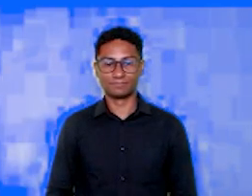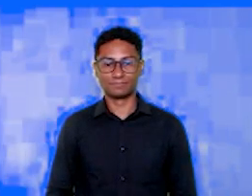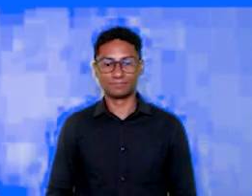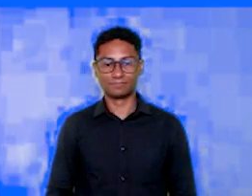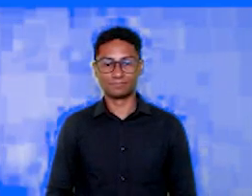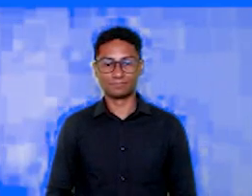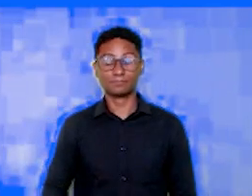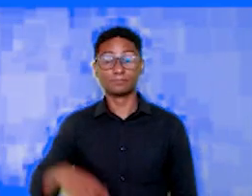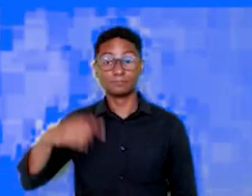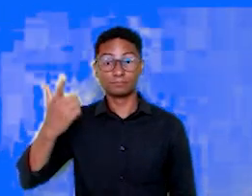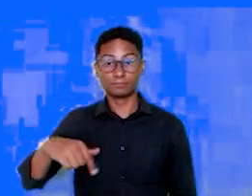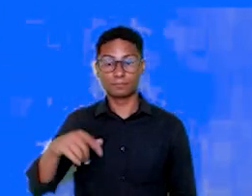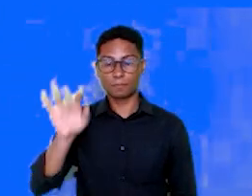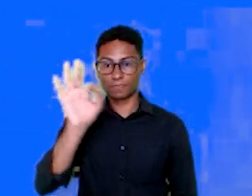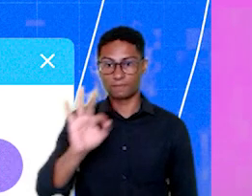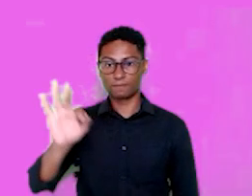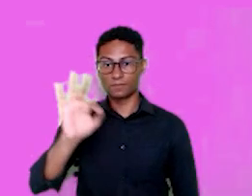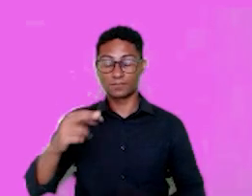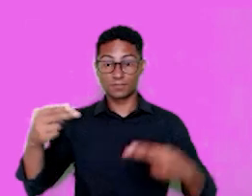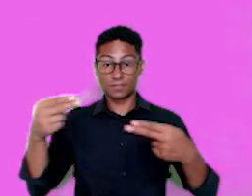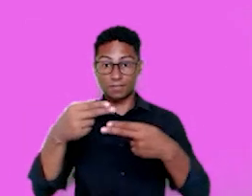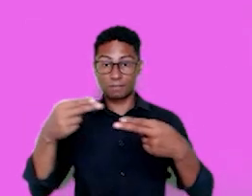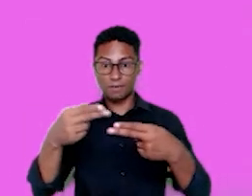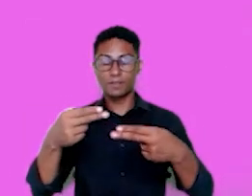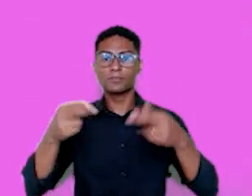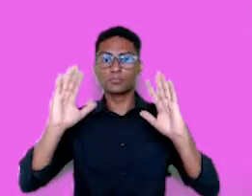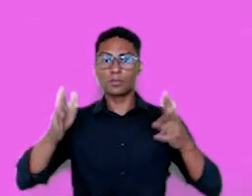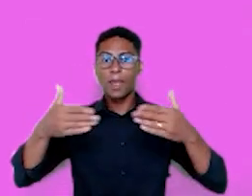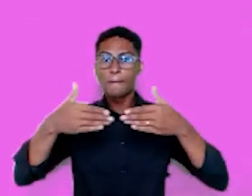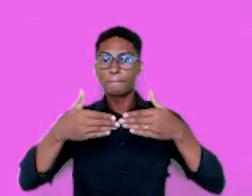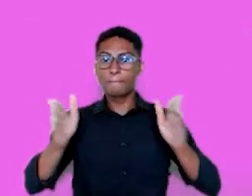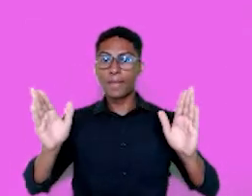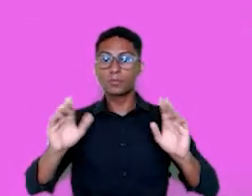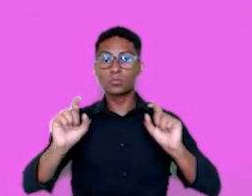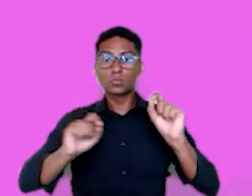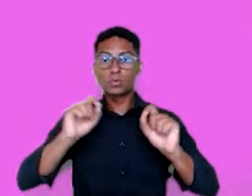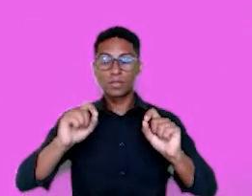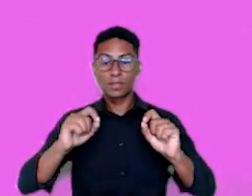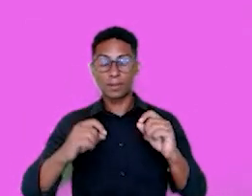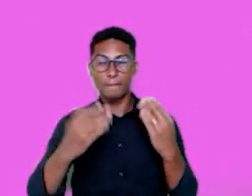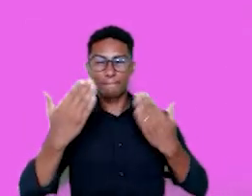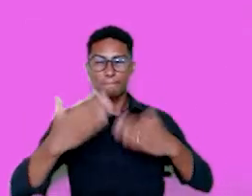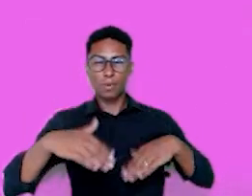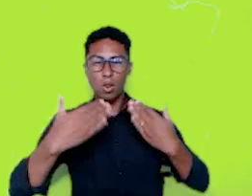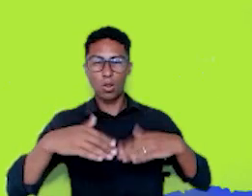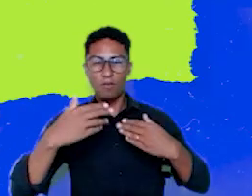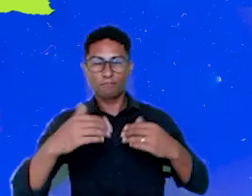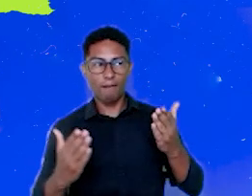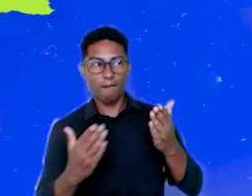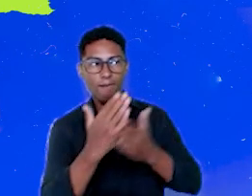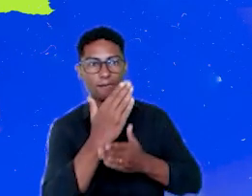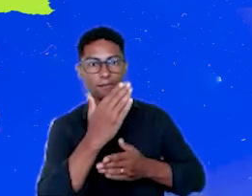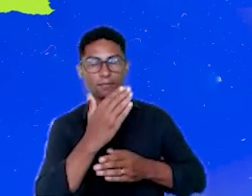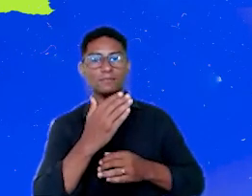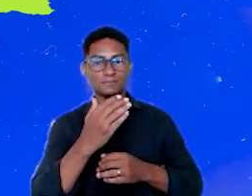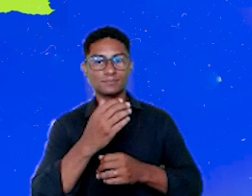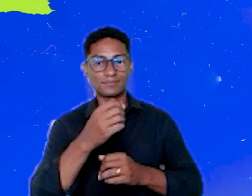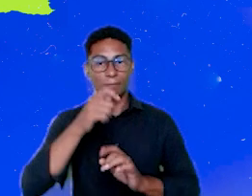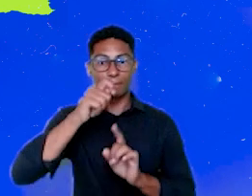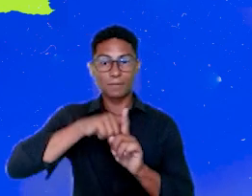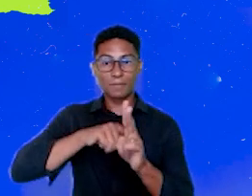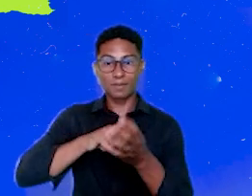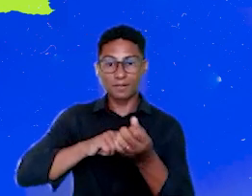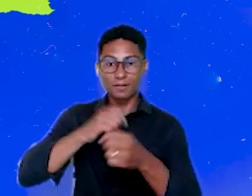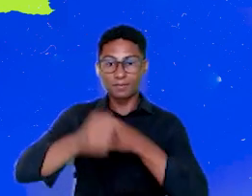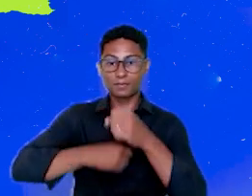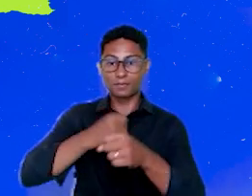E a Faculdade Sebrae está com vagas abertas para o vestibular do primeiro semestre de 2025. São 425 vagas